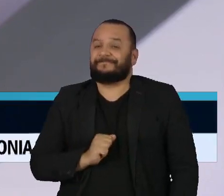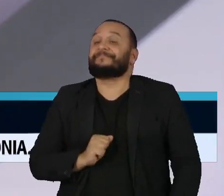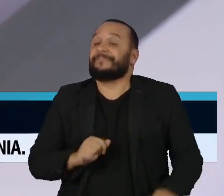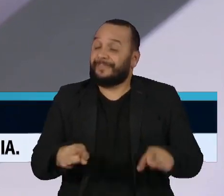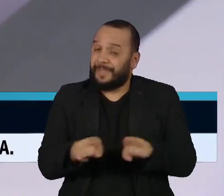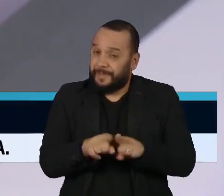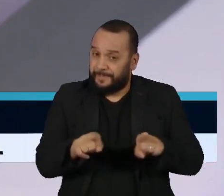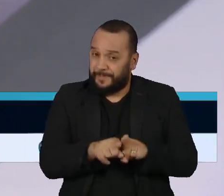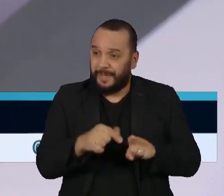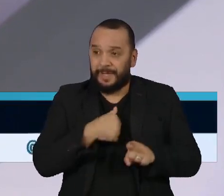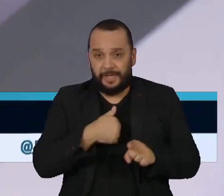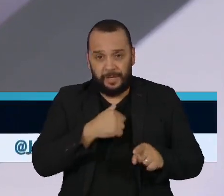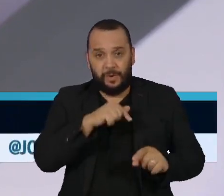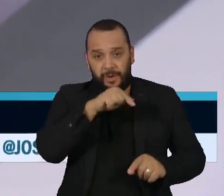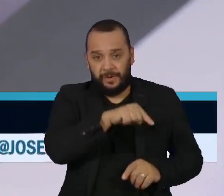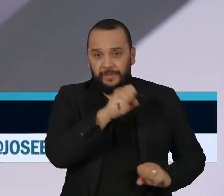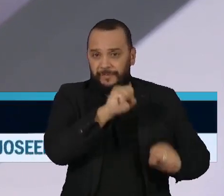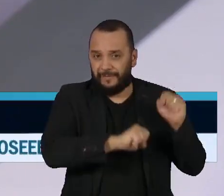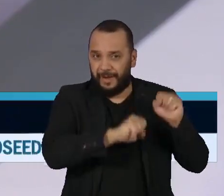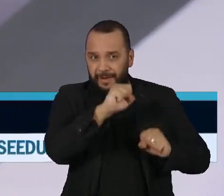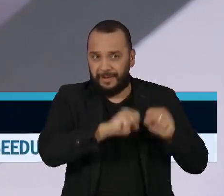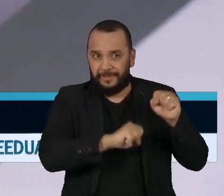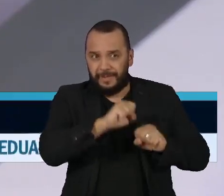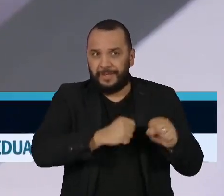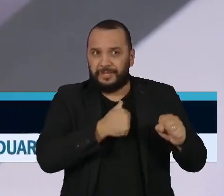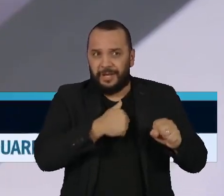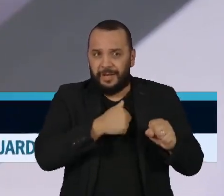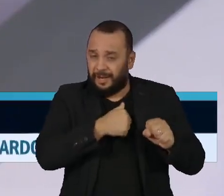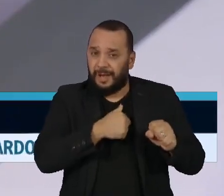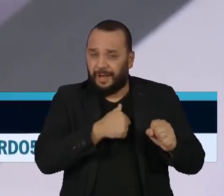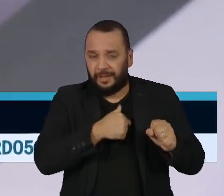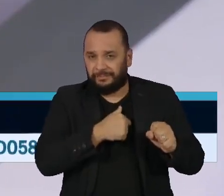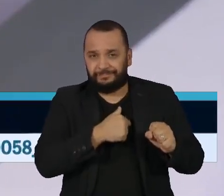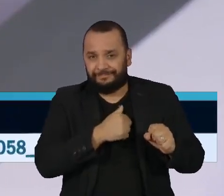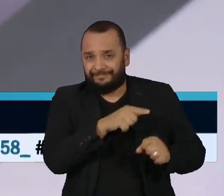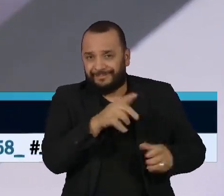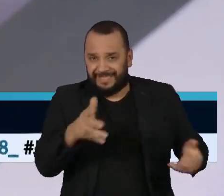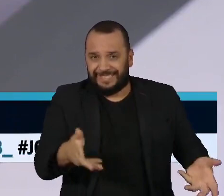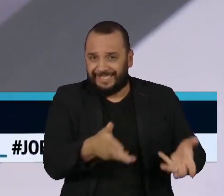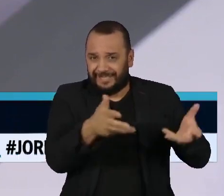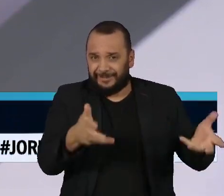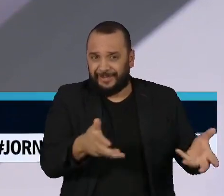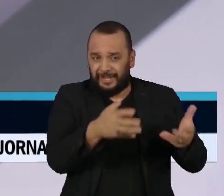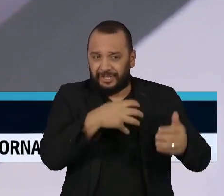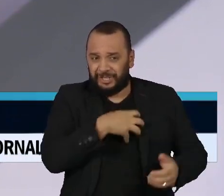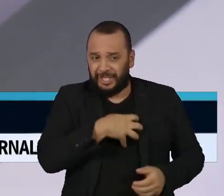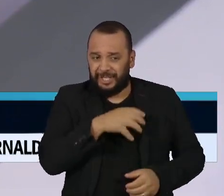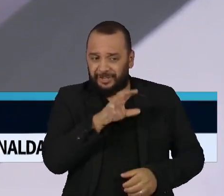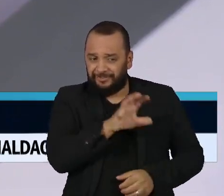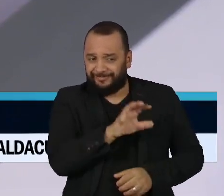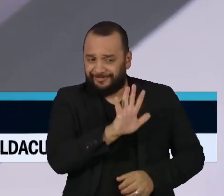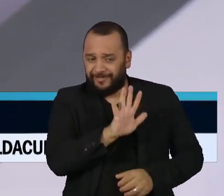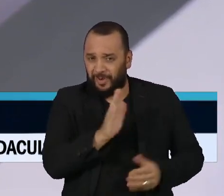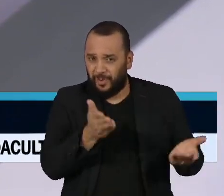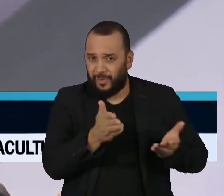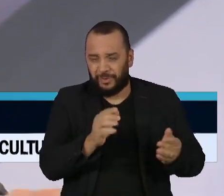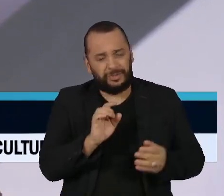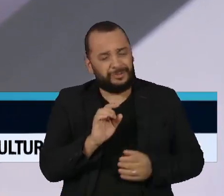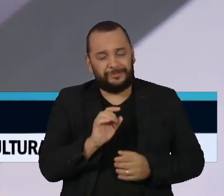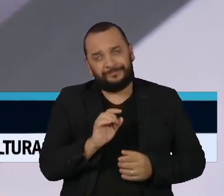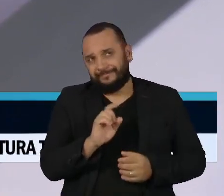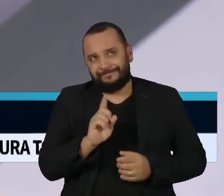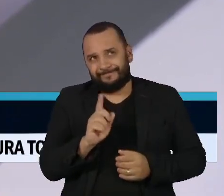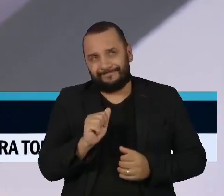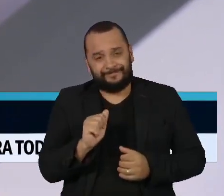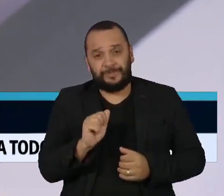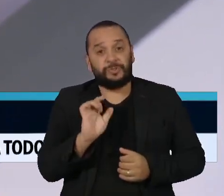que hoje faria sentido você incentivar com essa estrutura que tem hoje, né? Então, ele claramente um caráter temporário, eu chamei lá